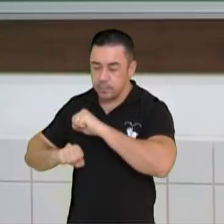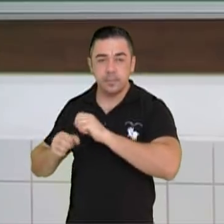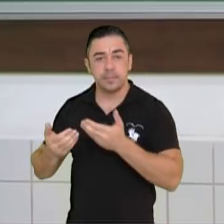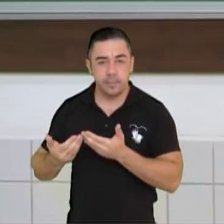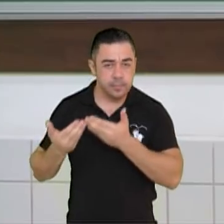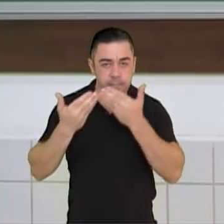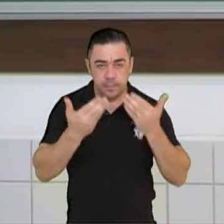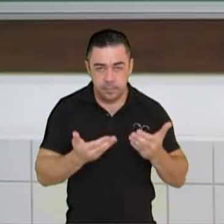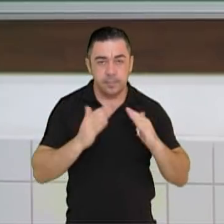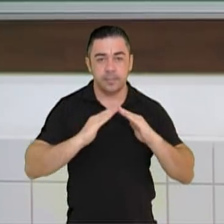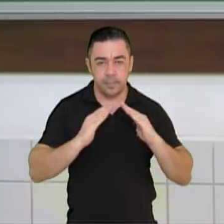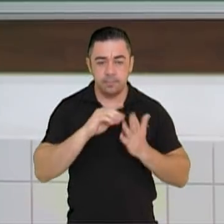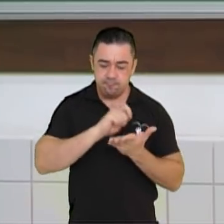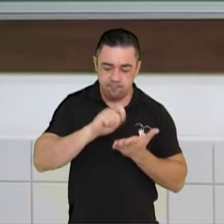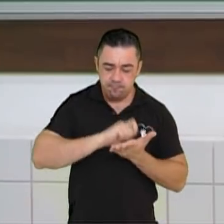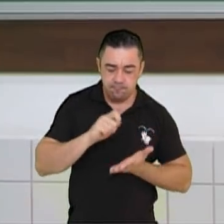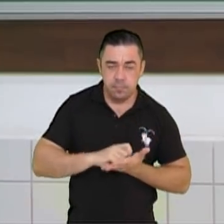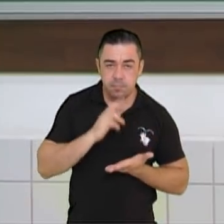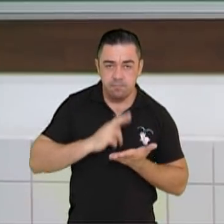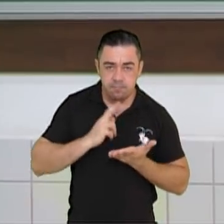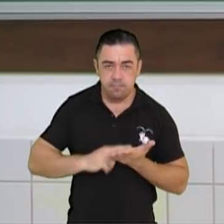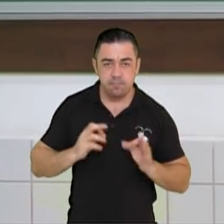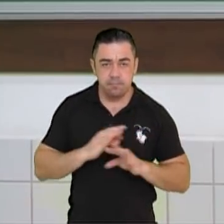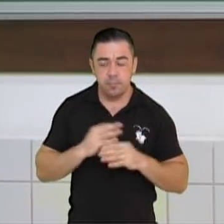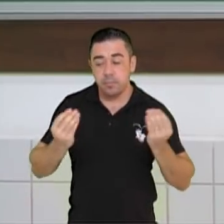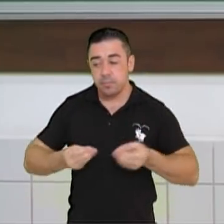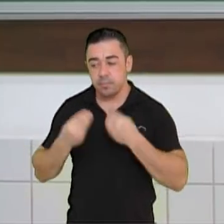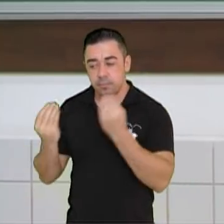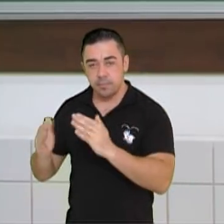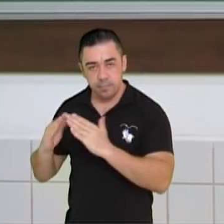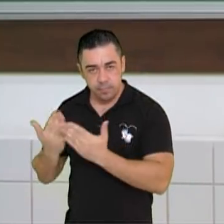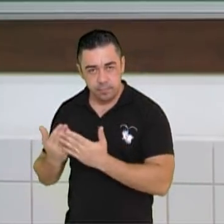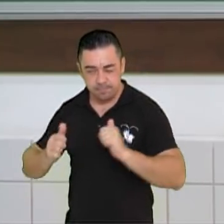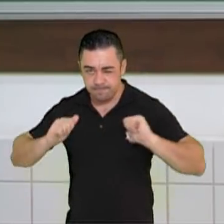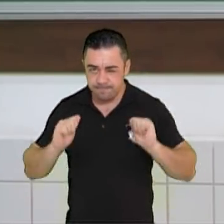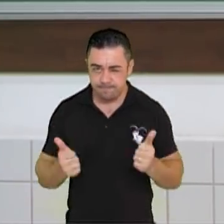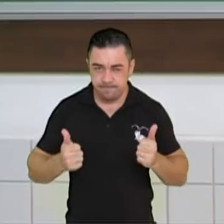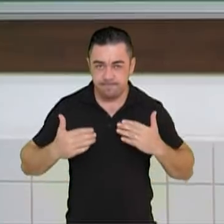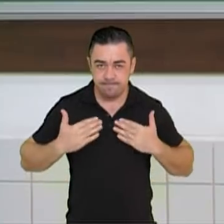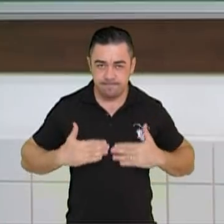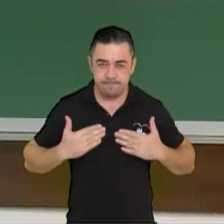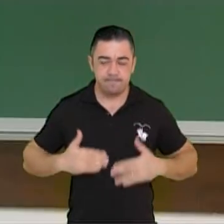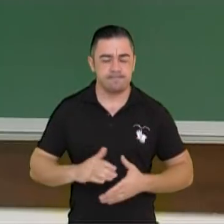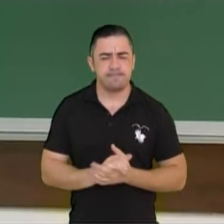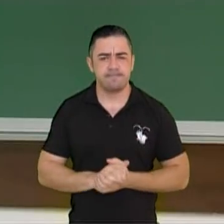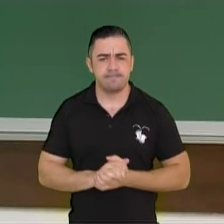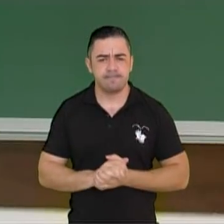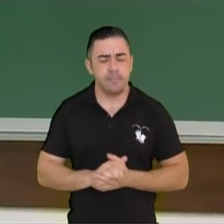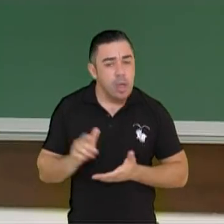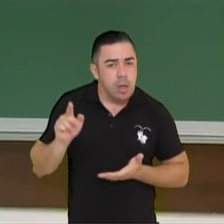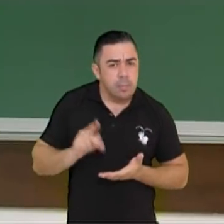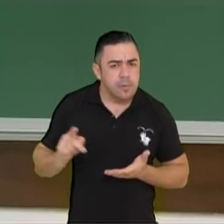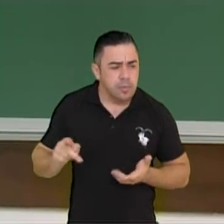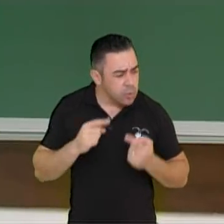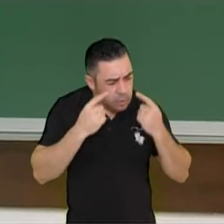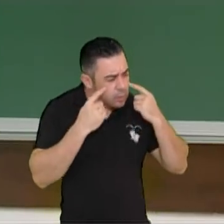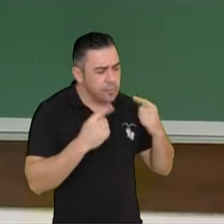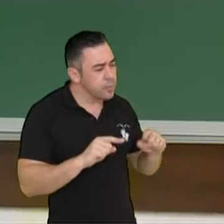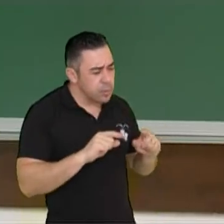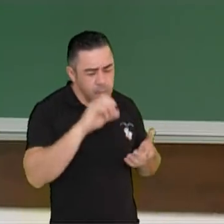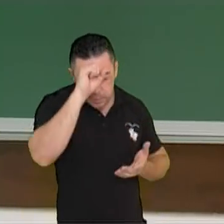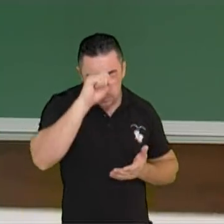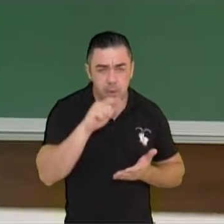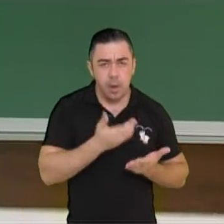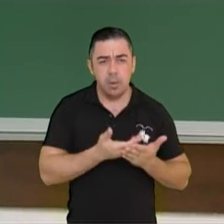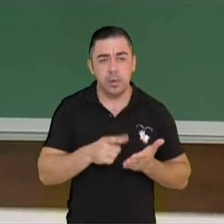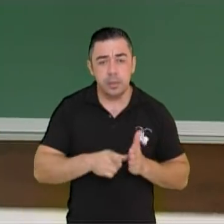e devolve no colégio. O importante é todos estarem estudando, tranquilo? E, prof, o que nós vimos na aula passada?